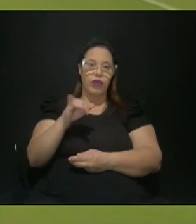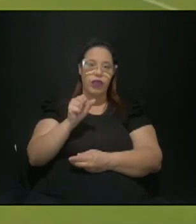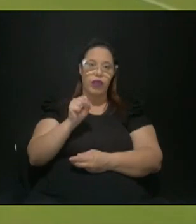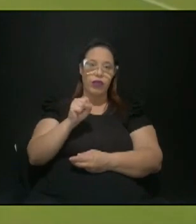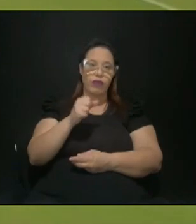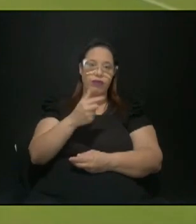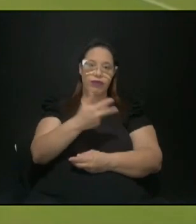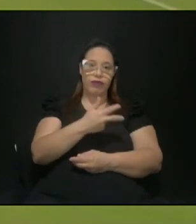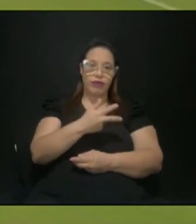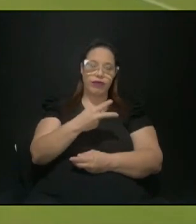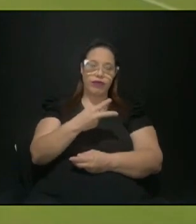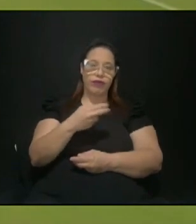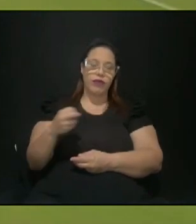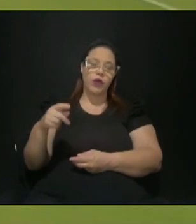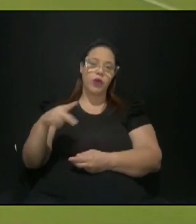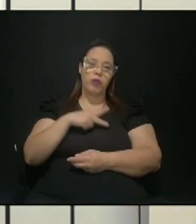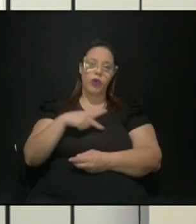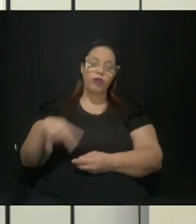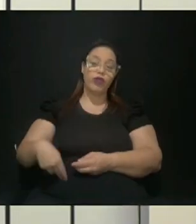1.